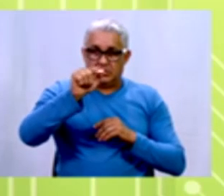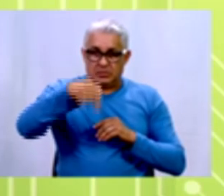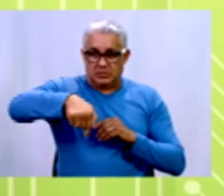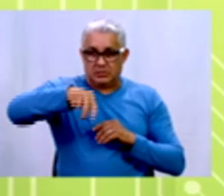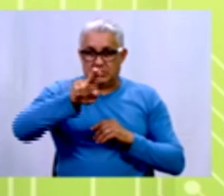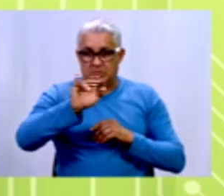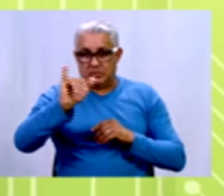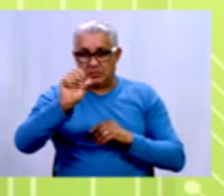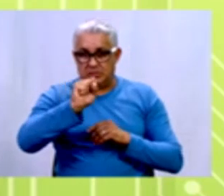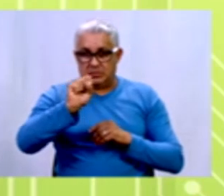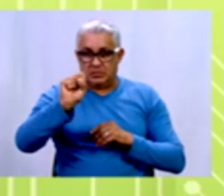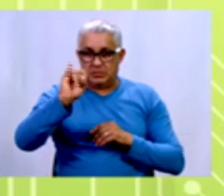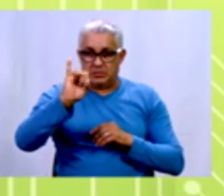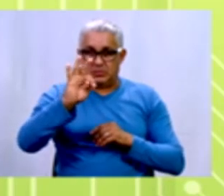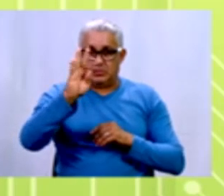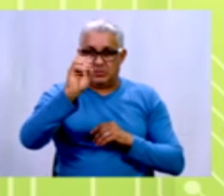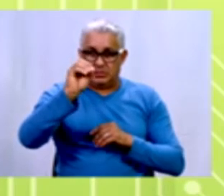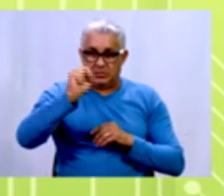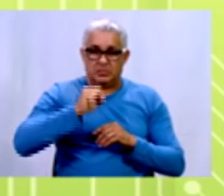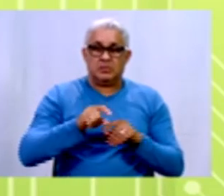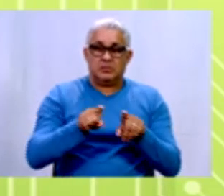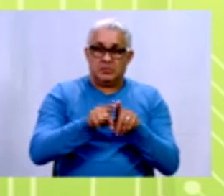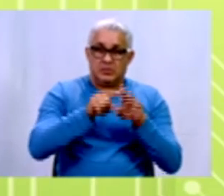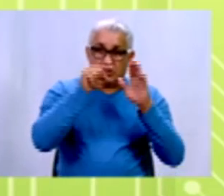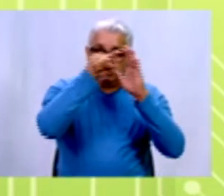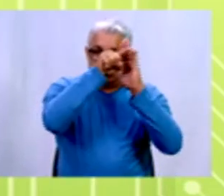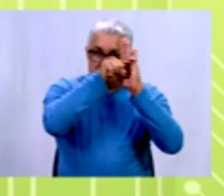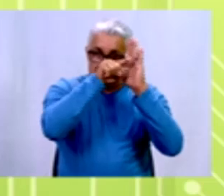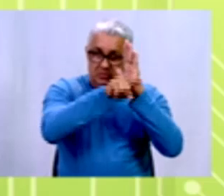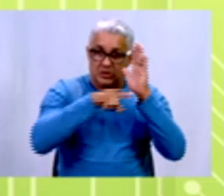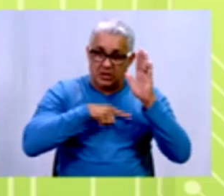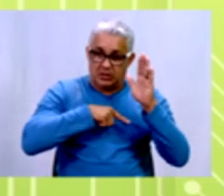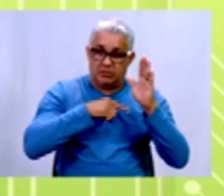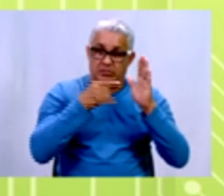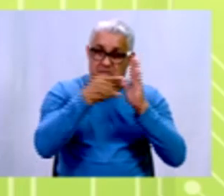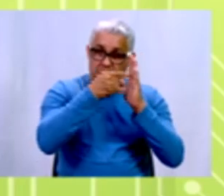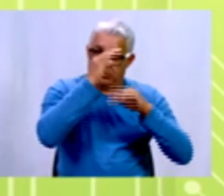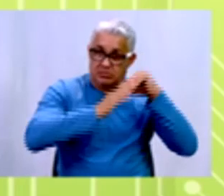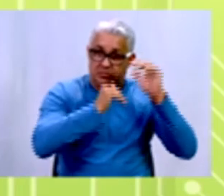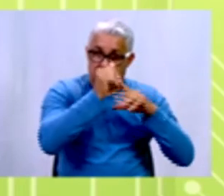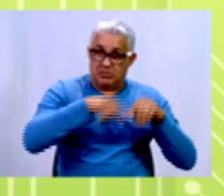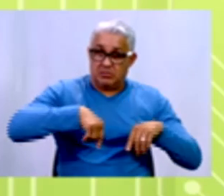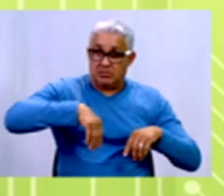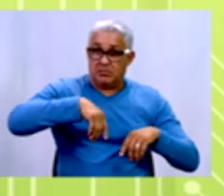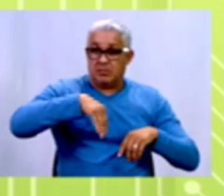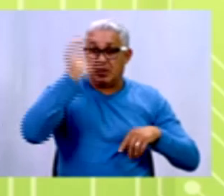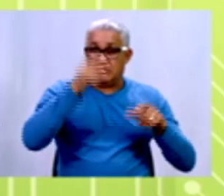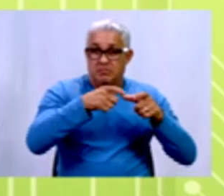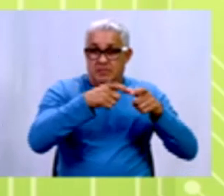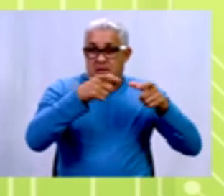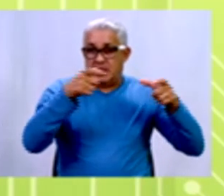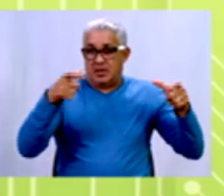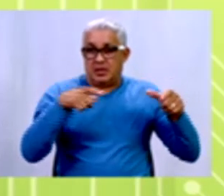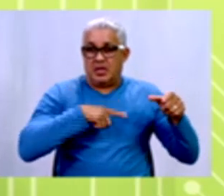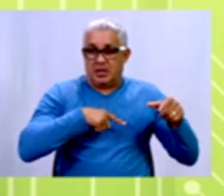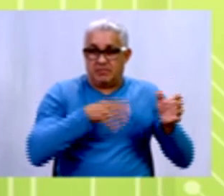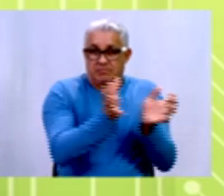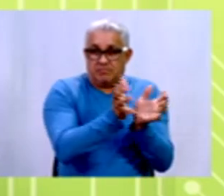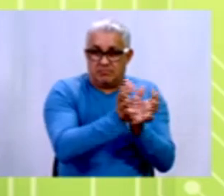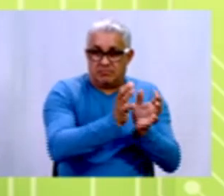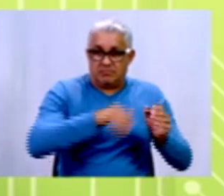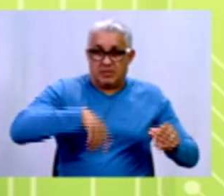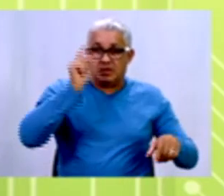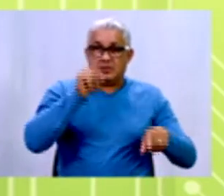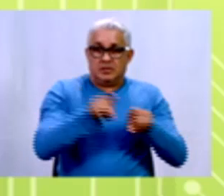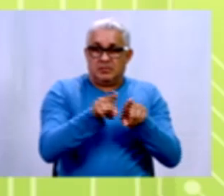tempo, se eu tenho mais desenvolvedores, eu posso ter mais times. E aí, esse